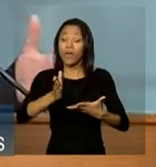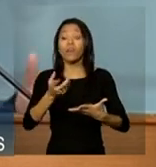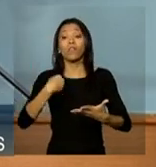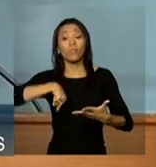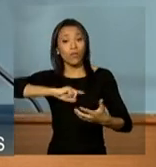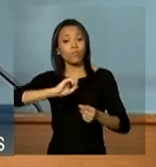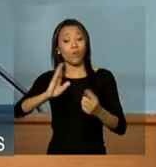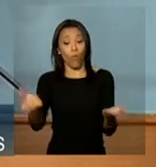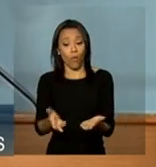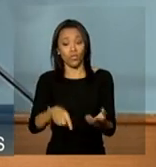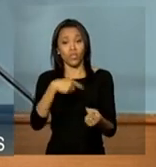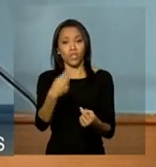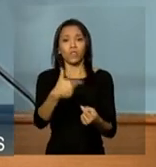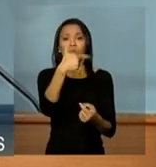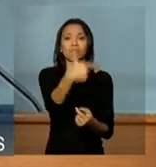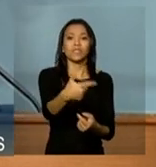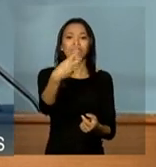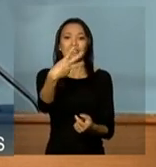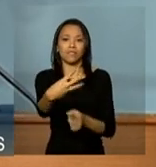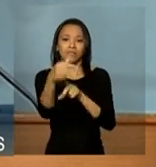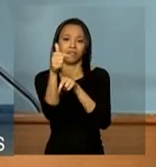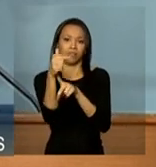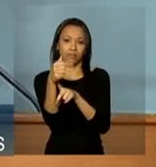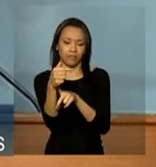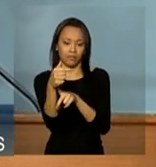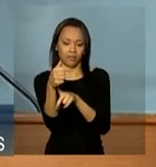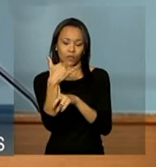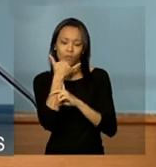já vamos entregar com a entrega de hoje